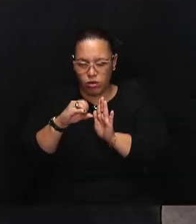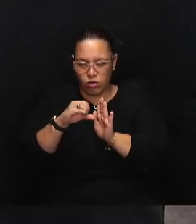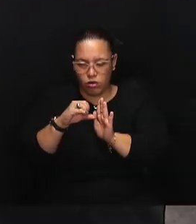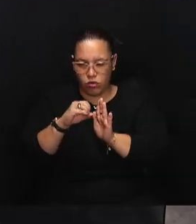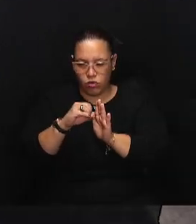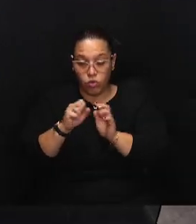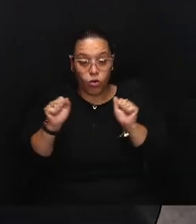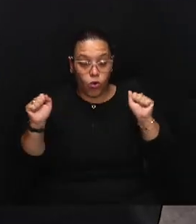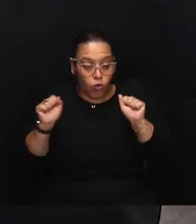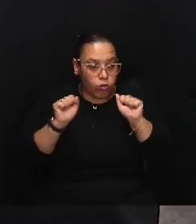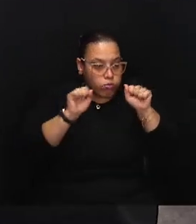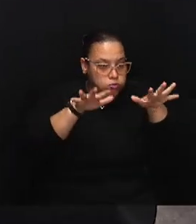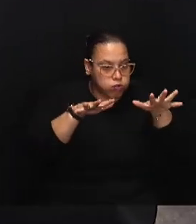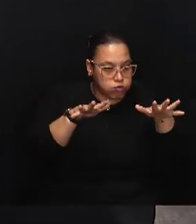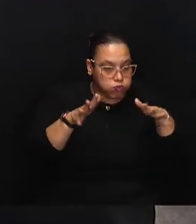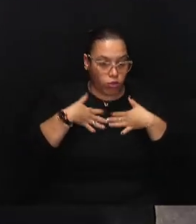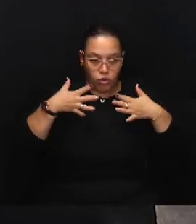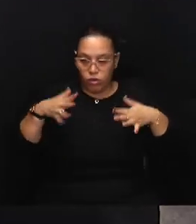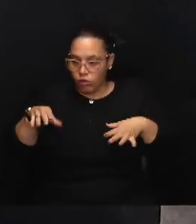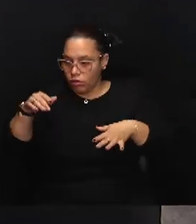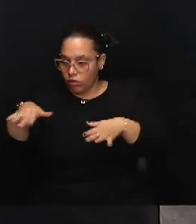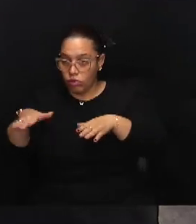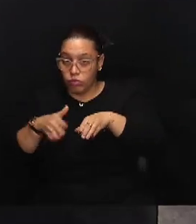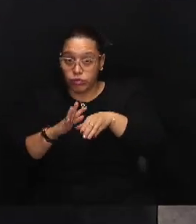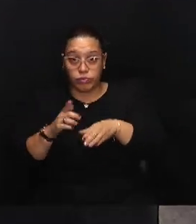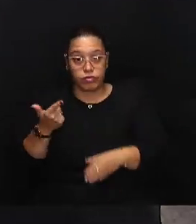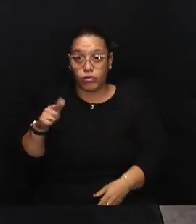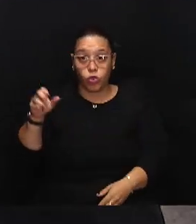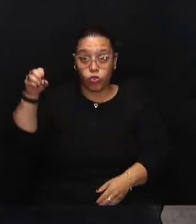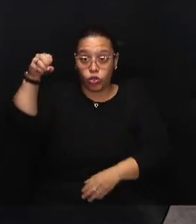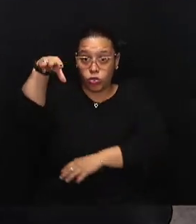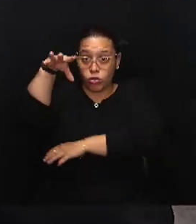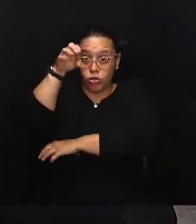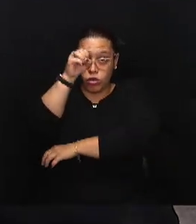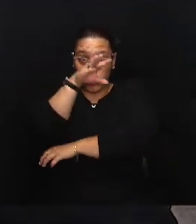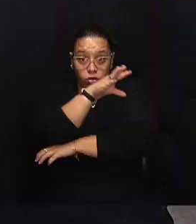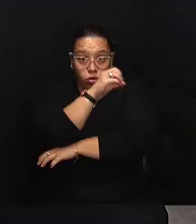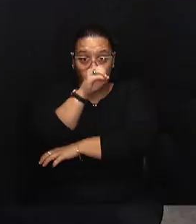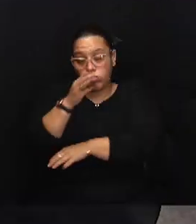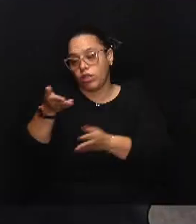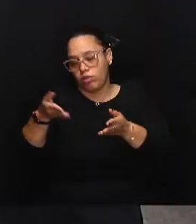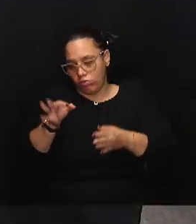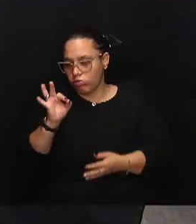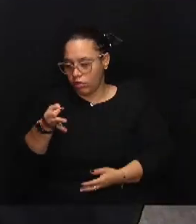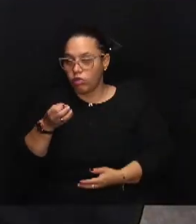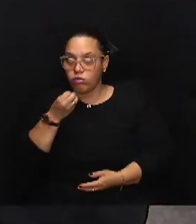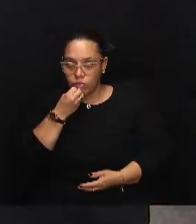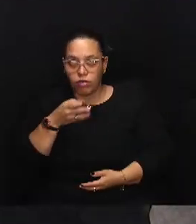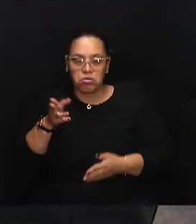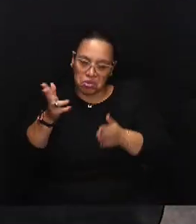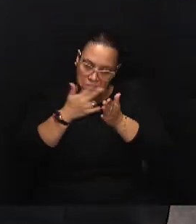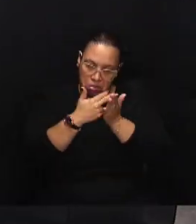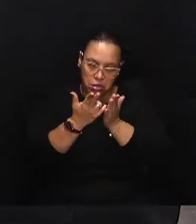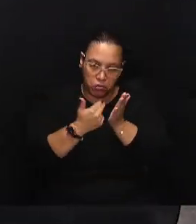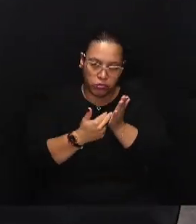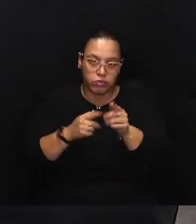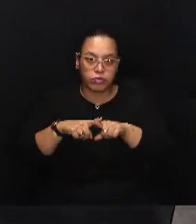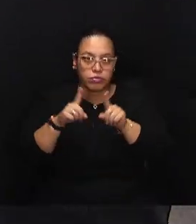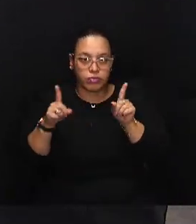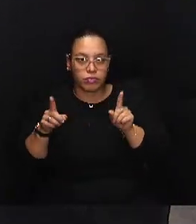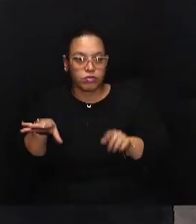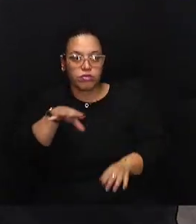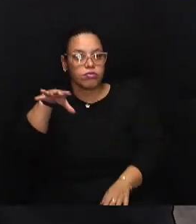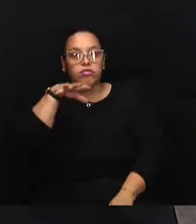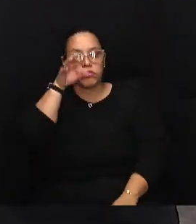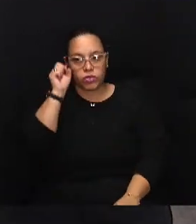assustava as pessoas aqui dentro. Era um período em que o túnel não tinha nem iluminação ainda, hoje ele está tudo iluminadinho, ainda bem, pintadinho, mas ele tinha cheiroso. Já